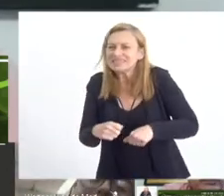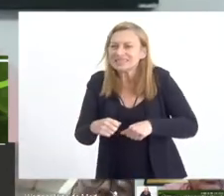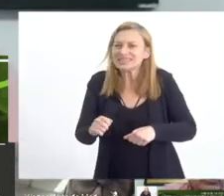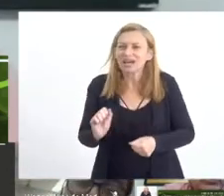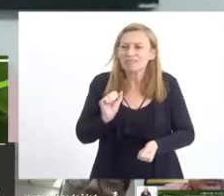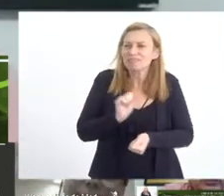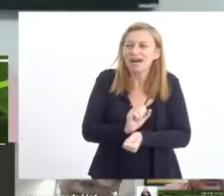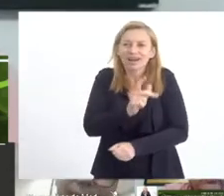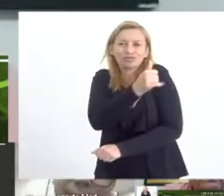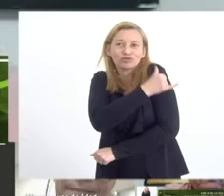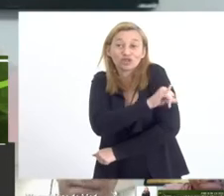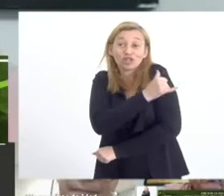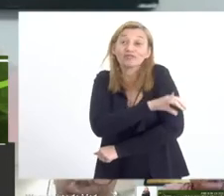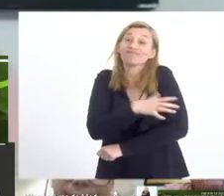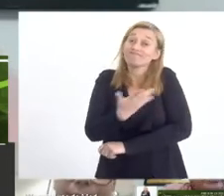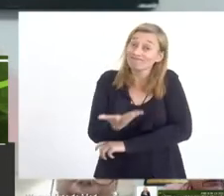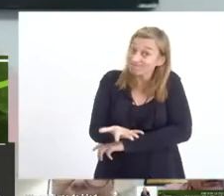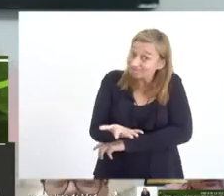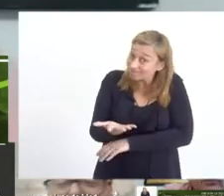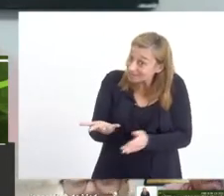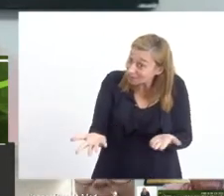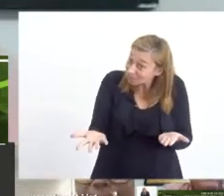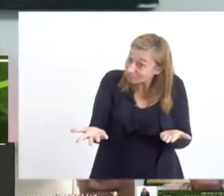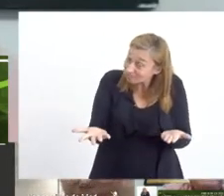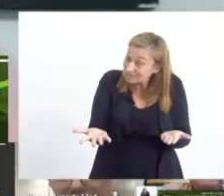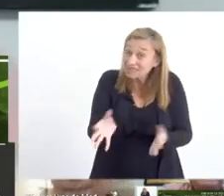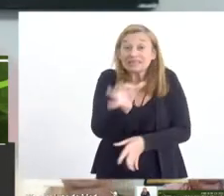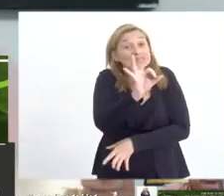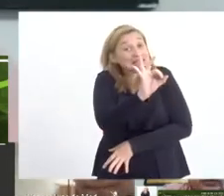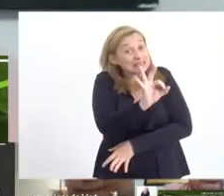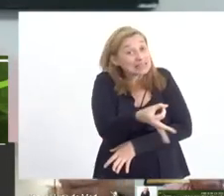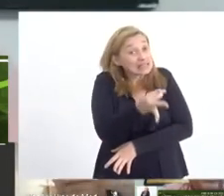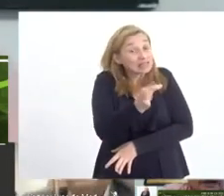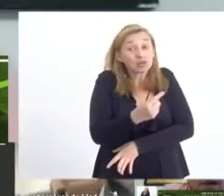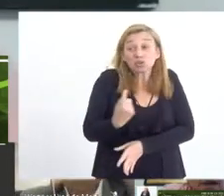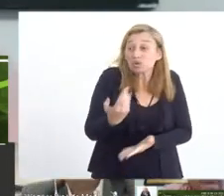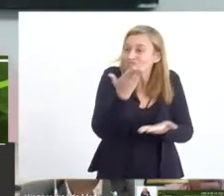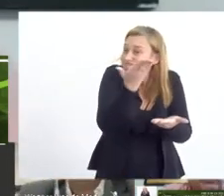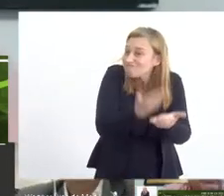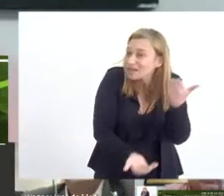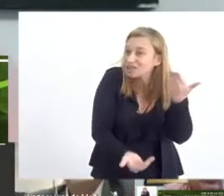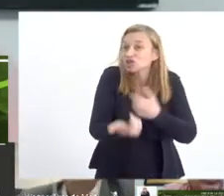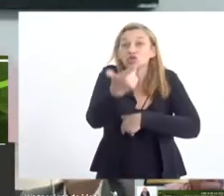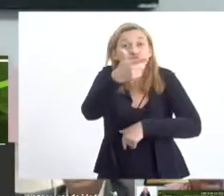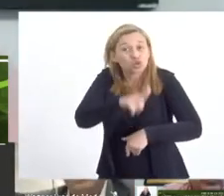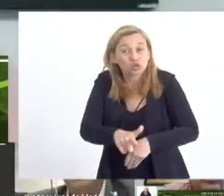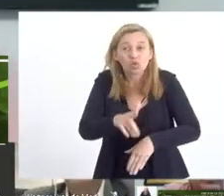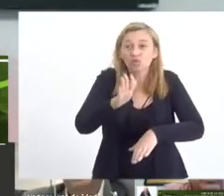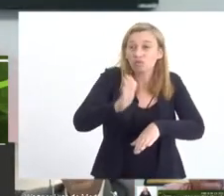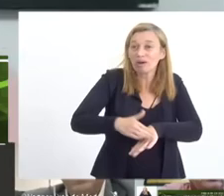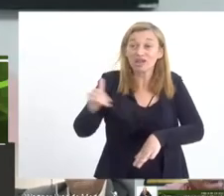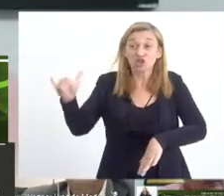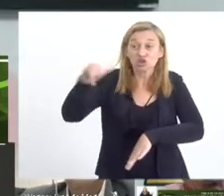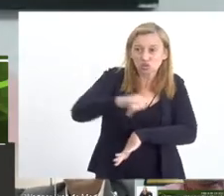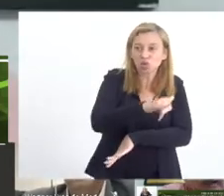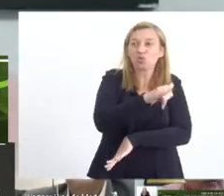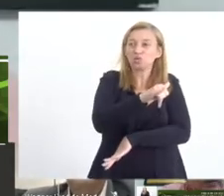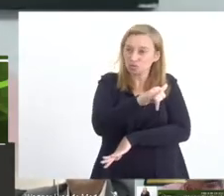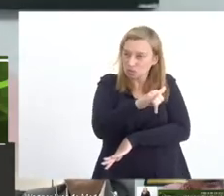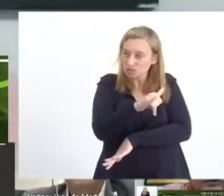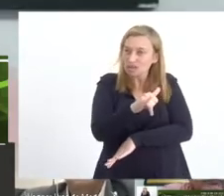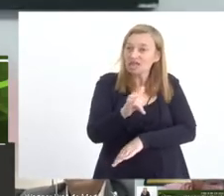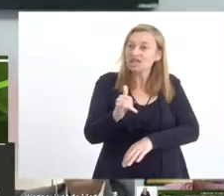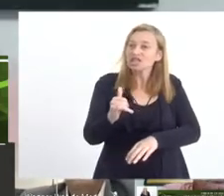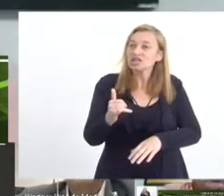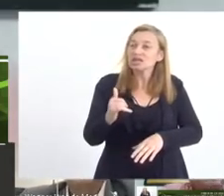na cidade do Rio de Janeiro. Então, fatalmente, nós perderemos mais alguns voos que passavam